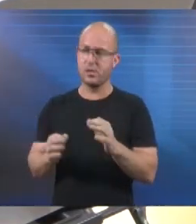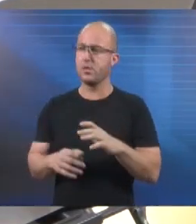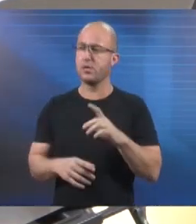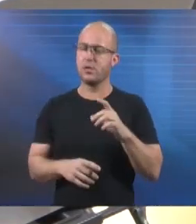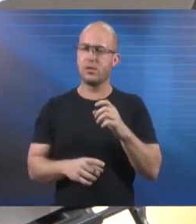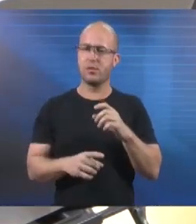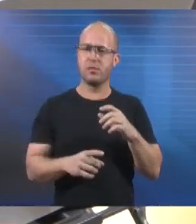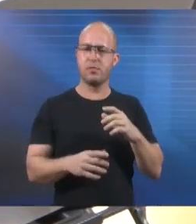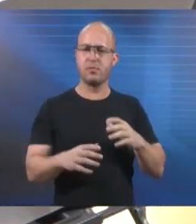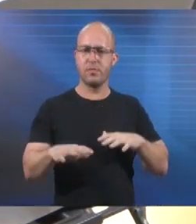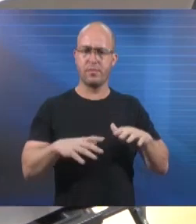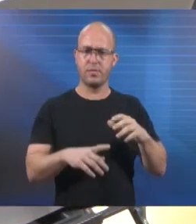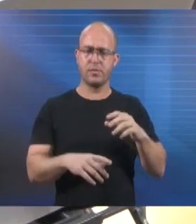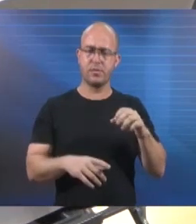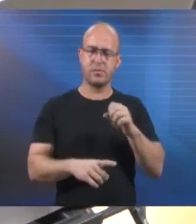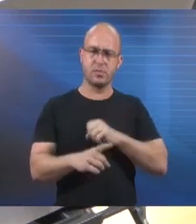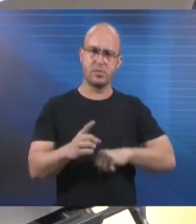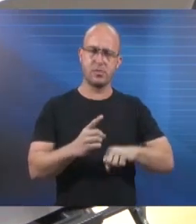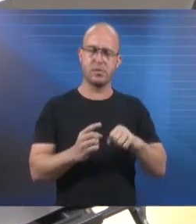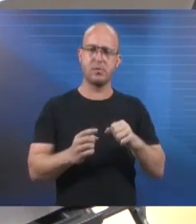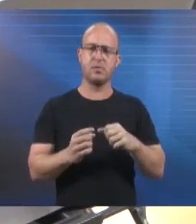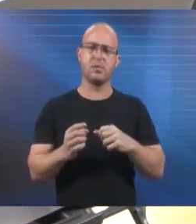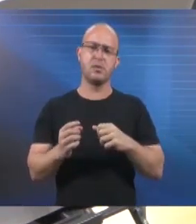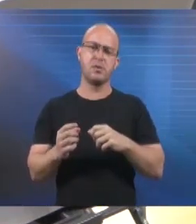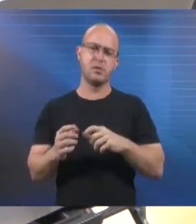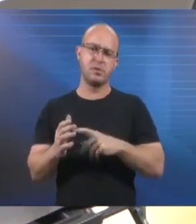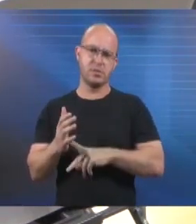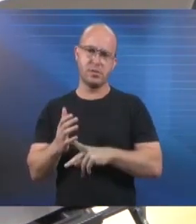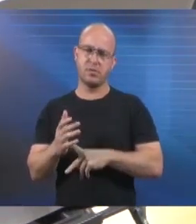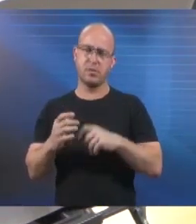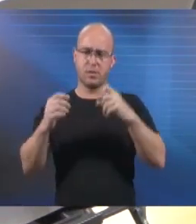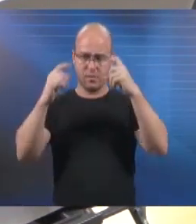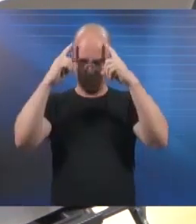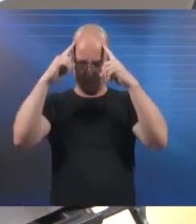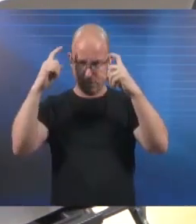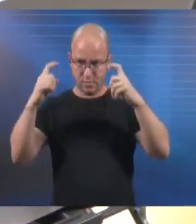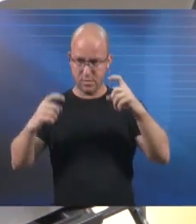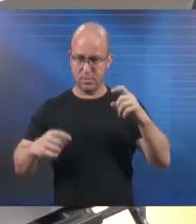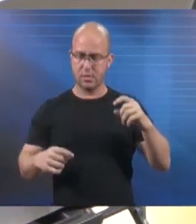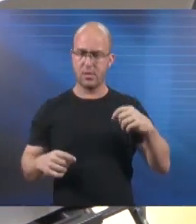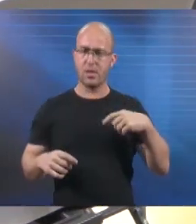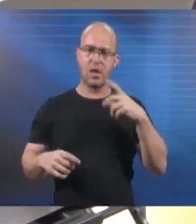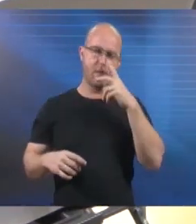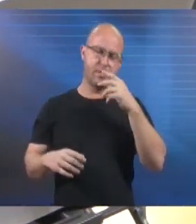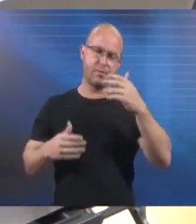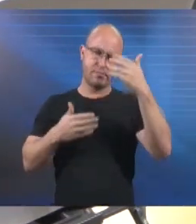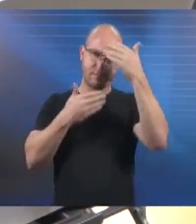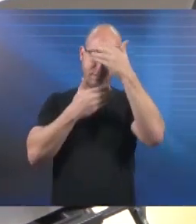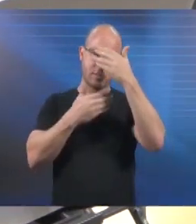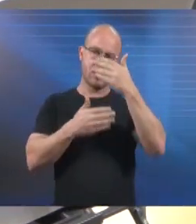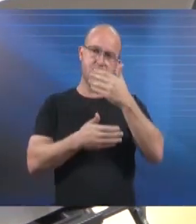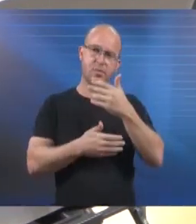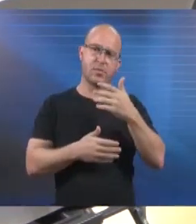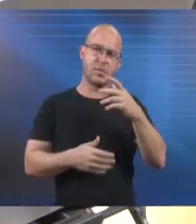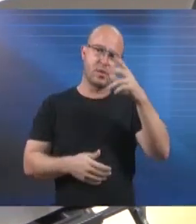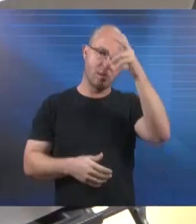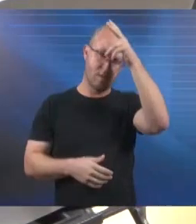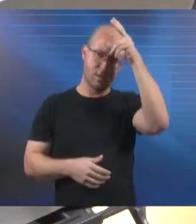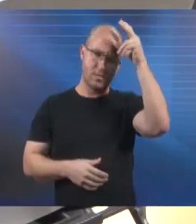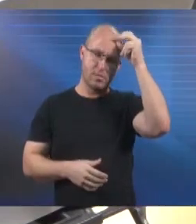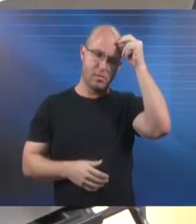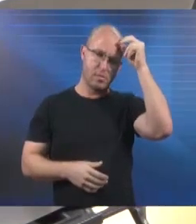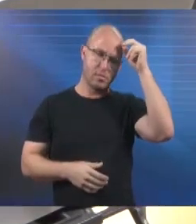movimento sindical é violento é terrorismo quando é um prefeito